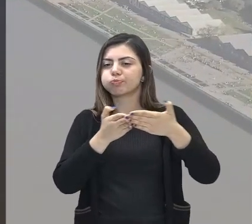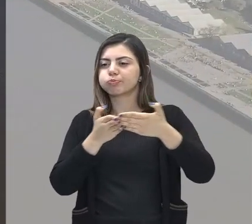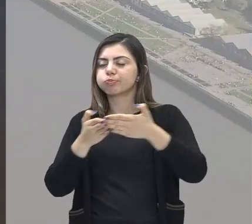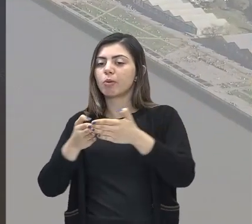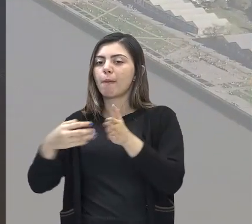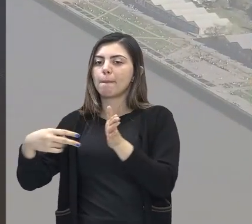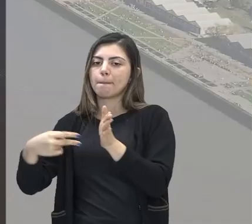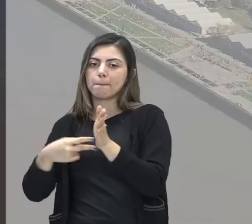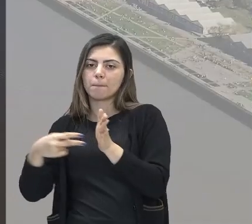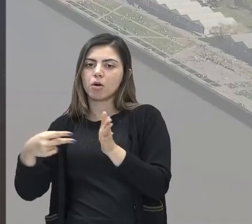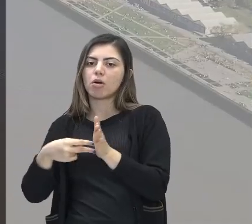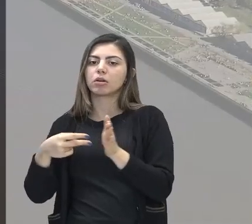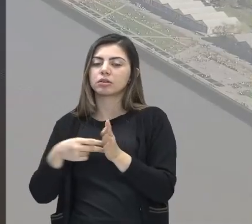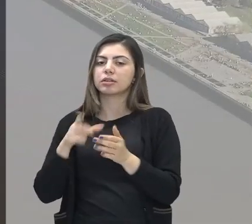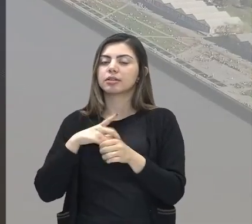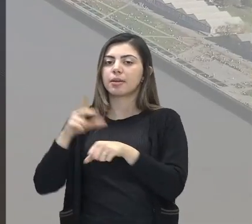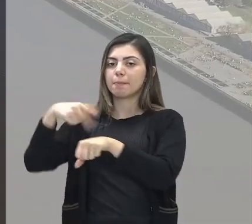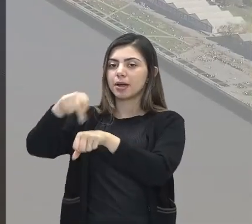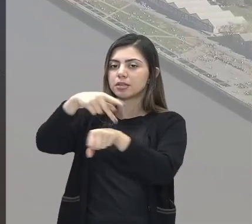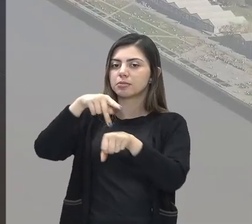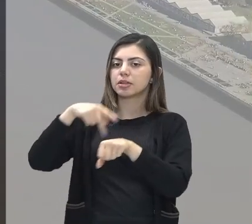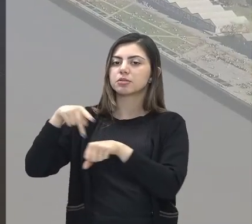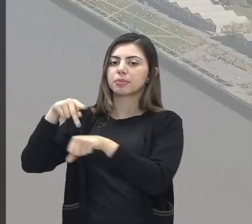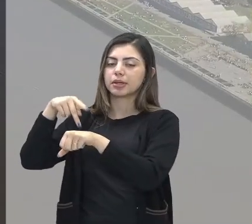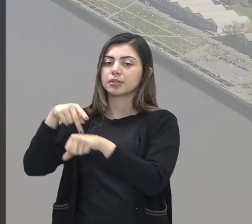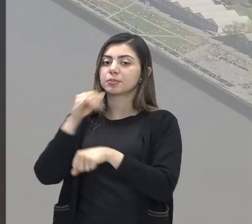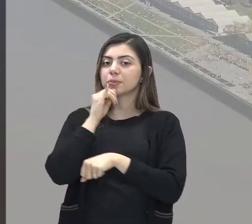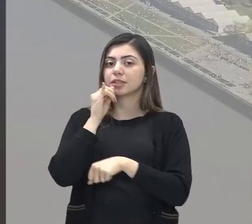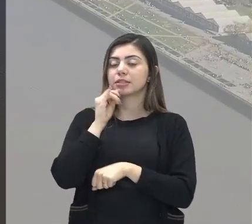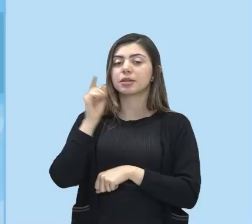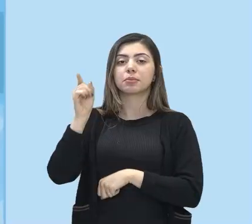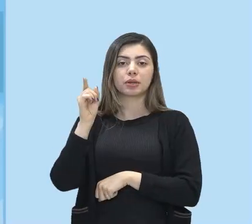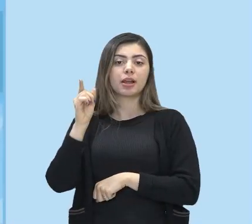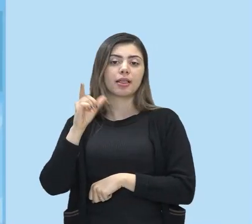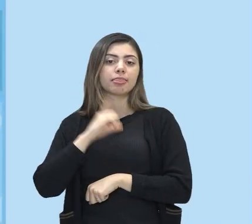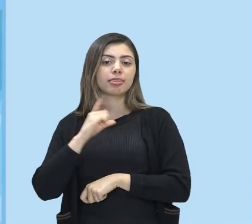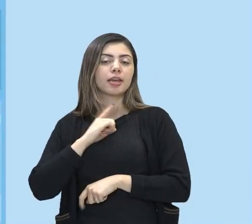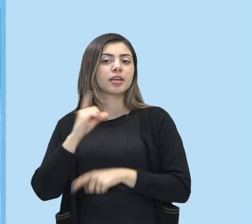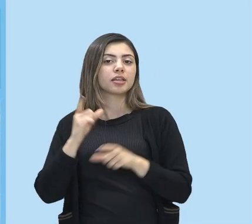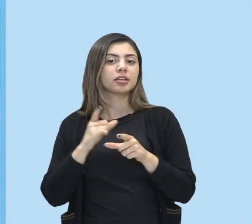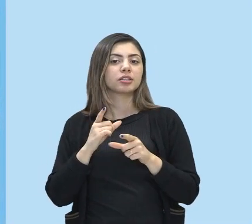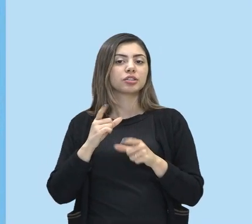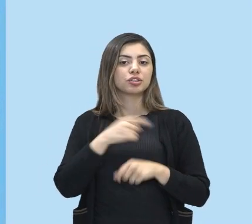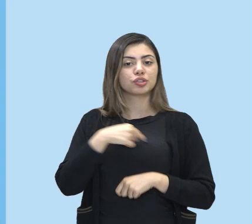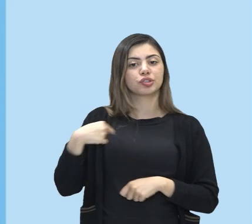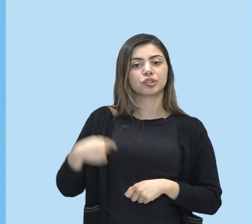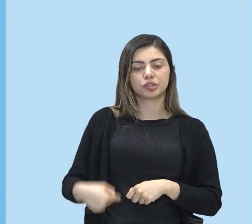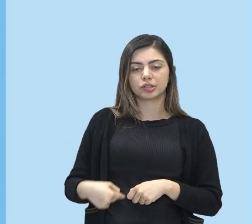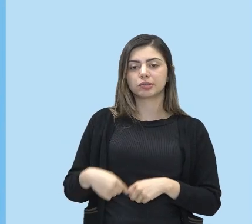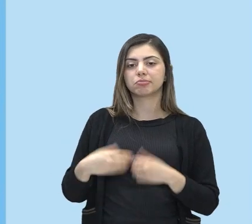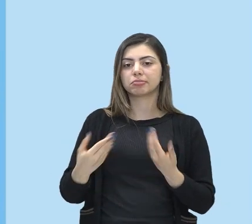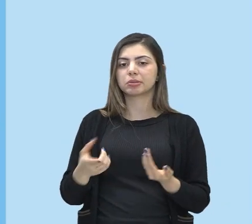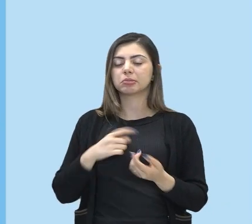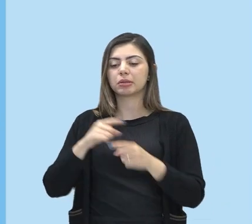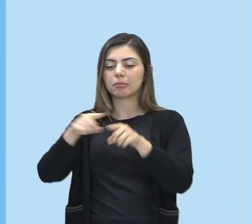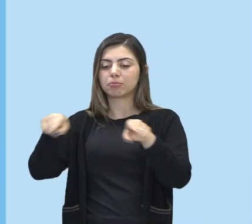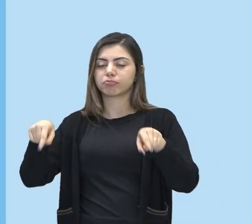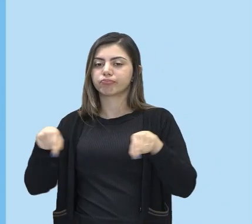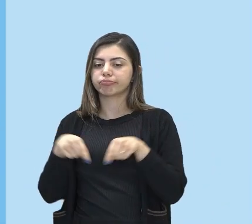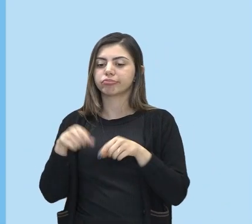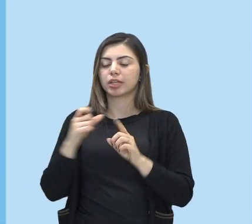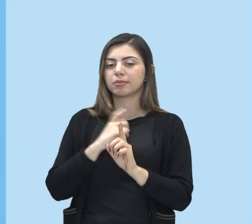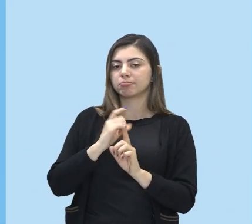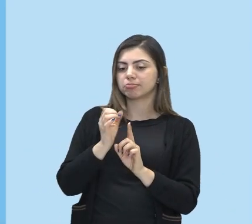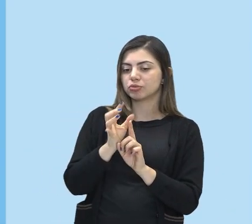portos marítimos que ficam em outros países, como os da China, por exemplo. Grande parte das fazendas argentinas que produzem soja